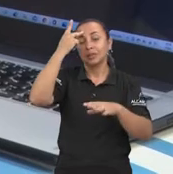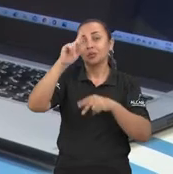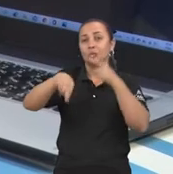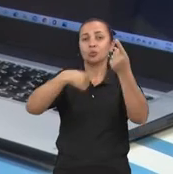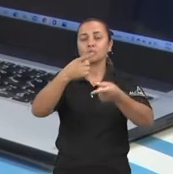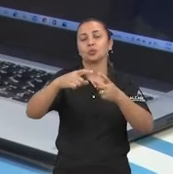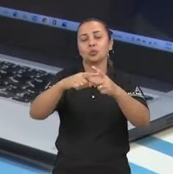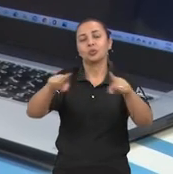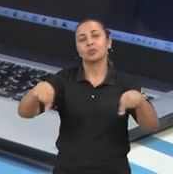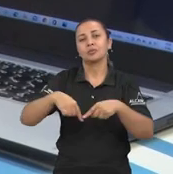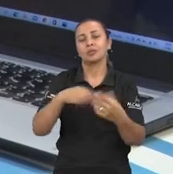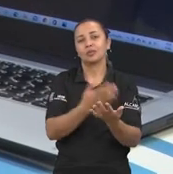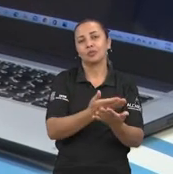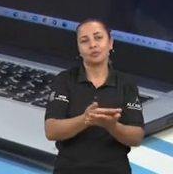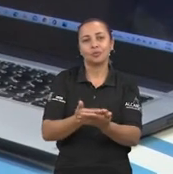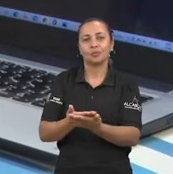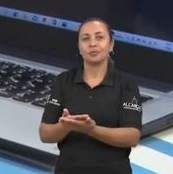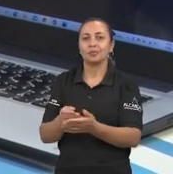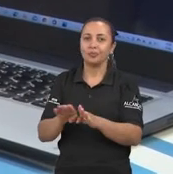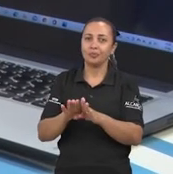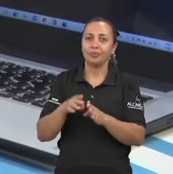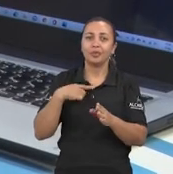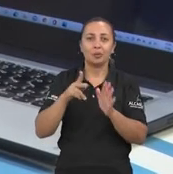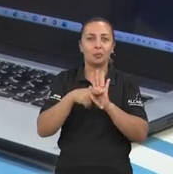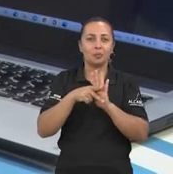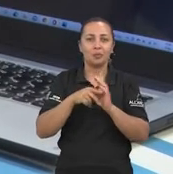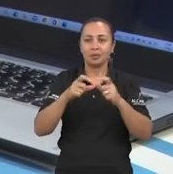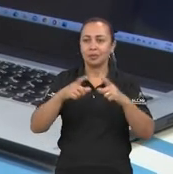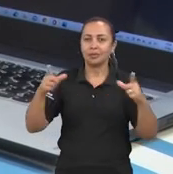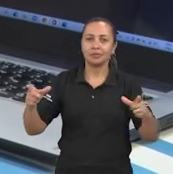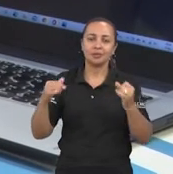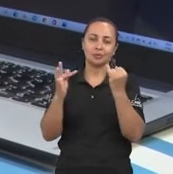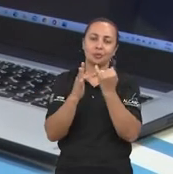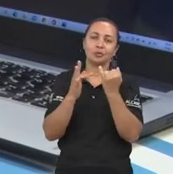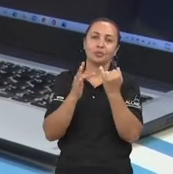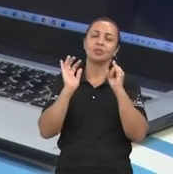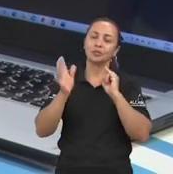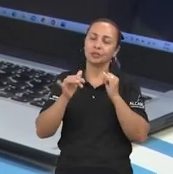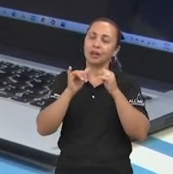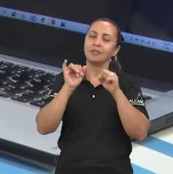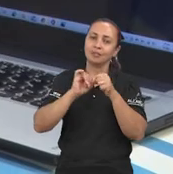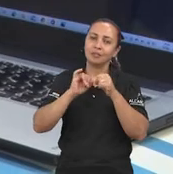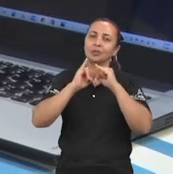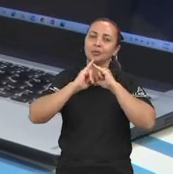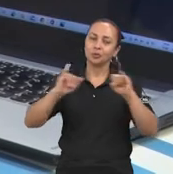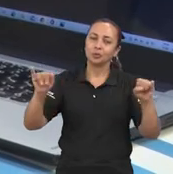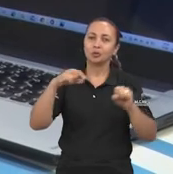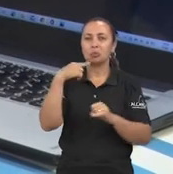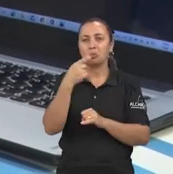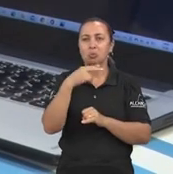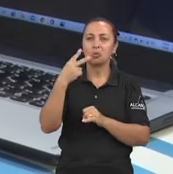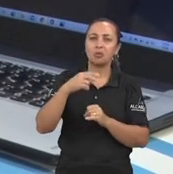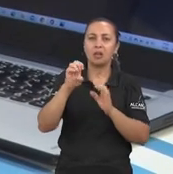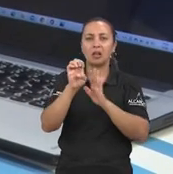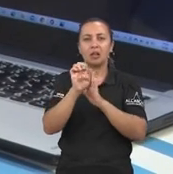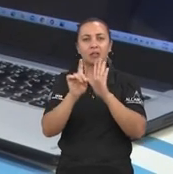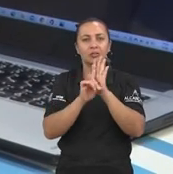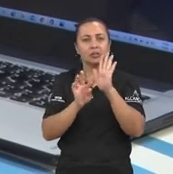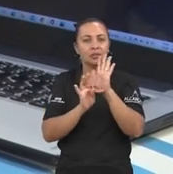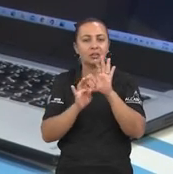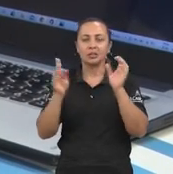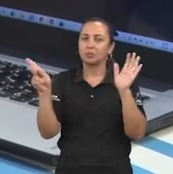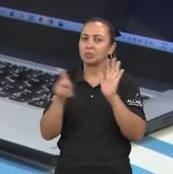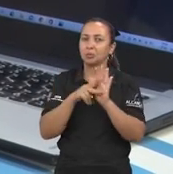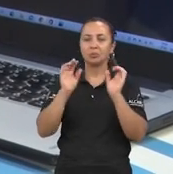e eu nosso Desafio Foi um projeto de extensão que a gente tem no wi-fi bom a gente já fez essa divulgação uma duas vezes em editais